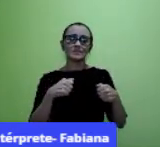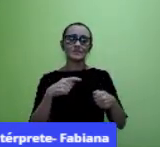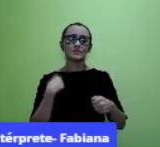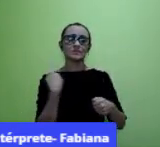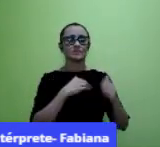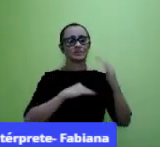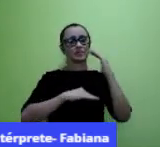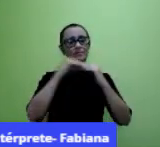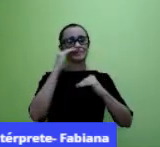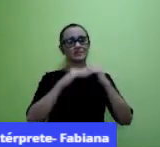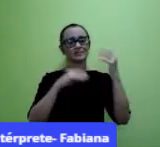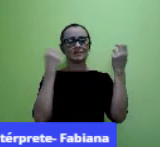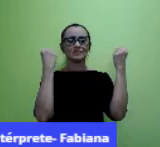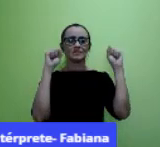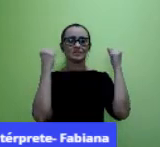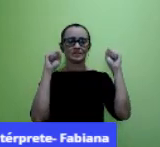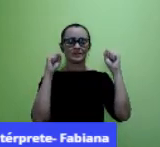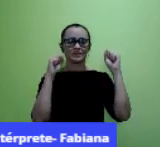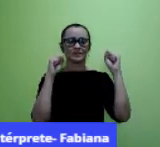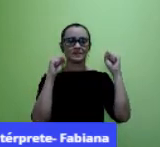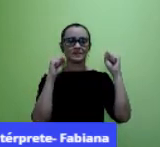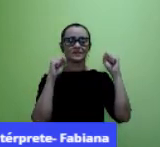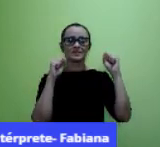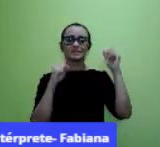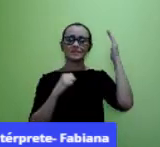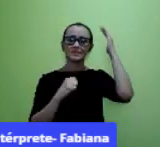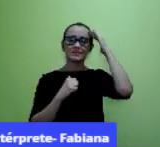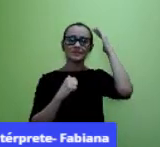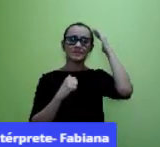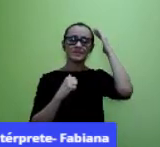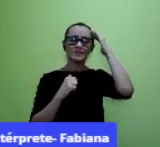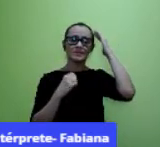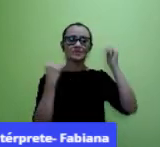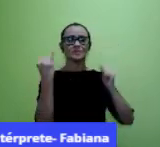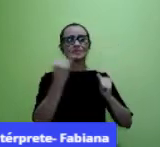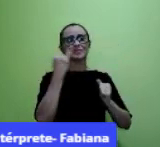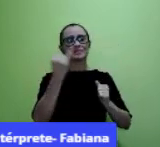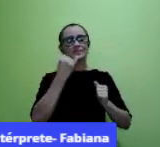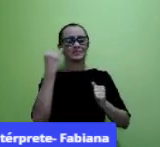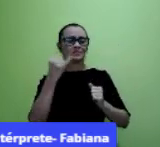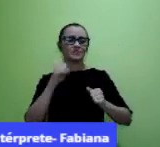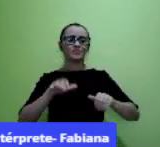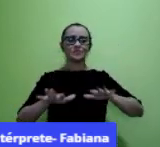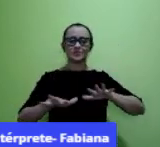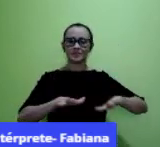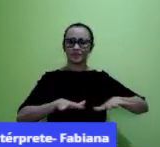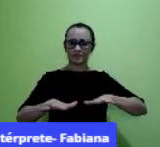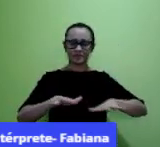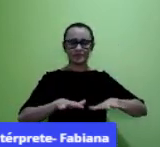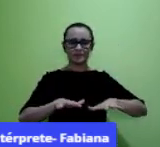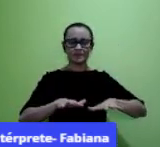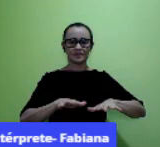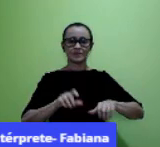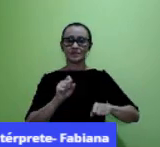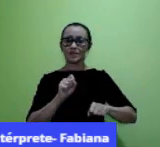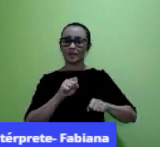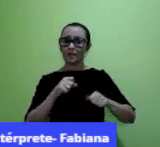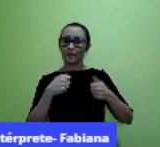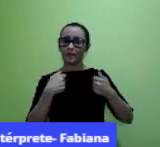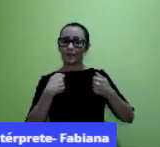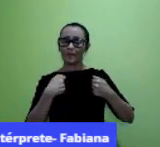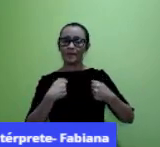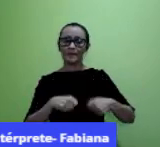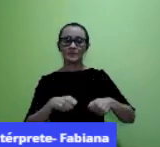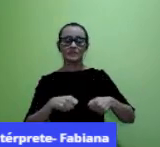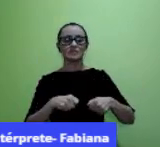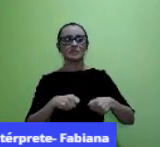que entendemos a importância do movimento. Não só para melhorar as capacidades motoras, mas também